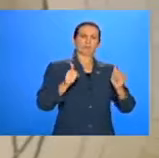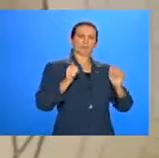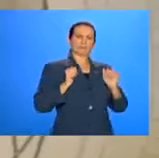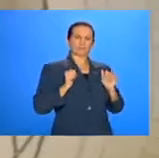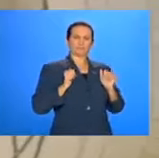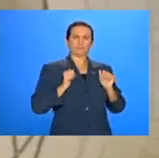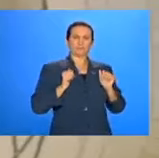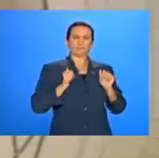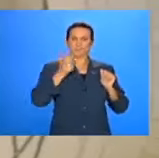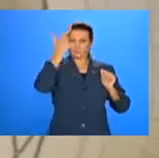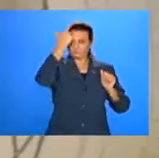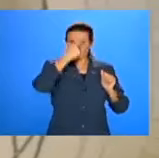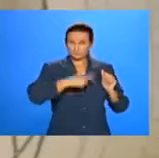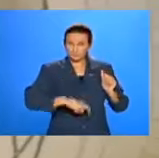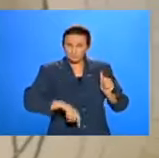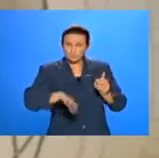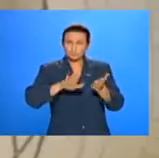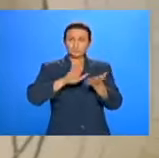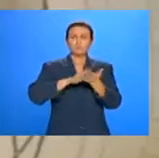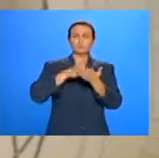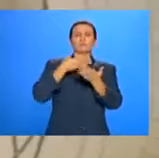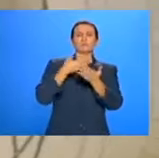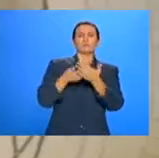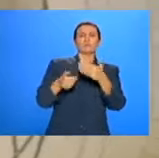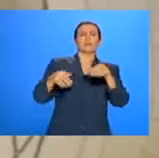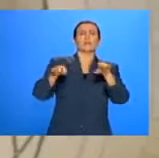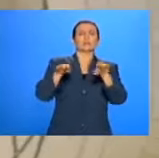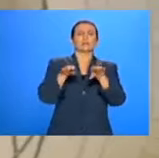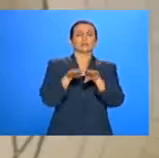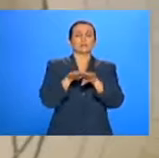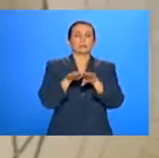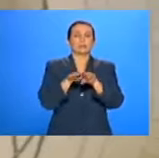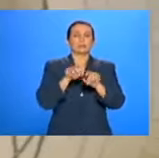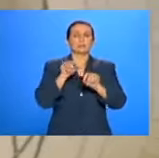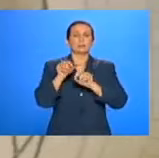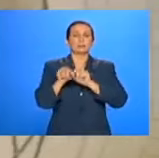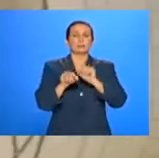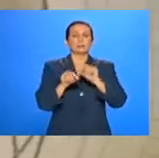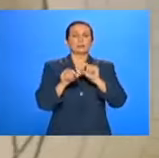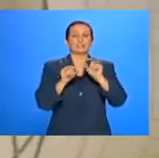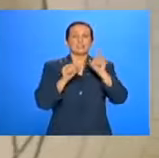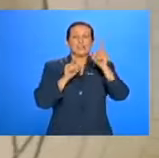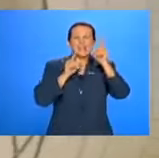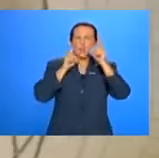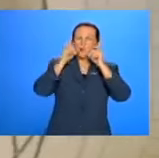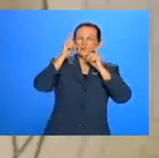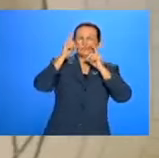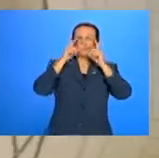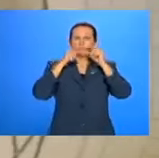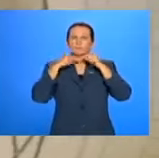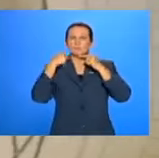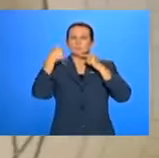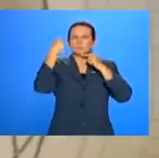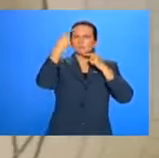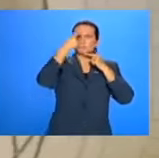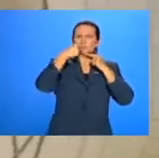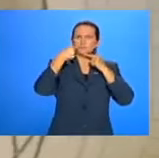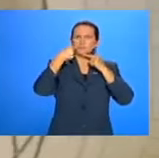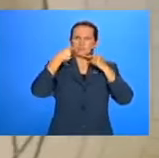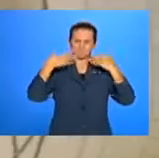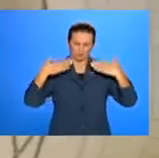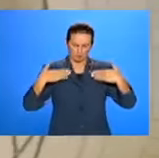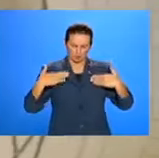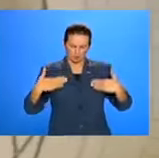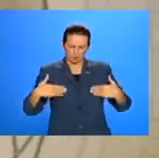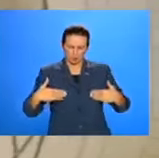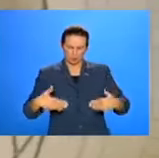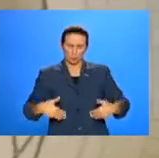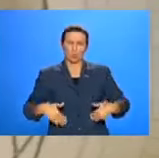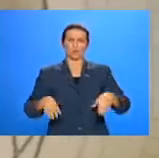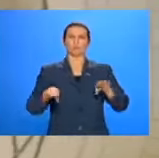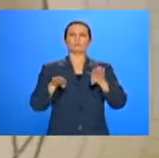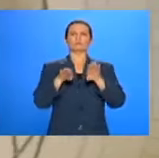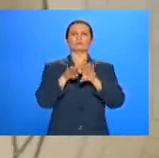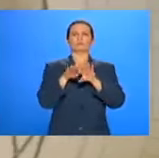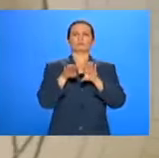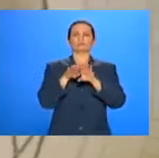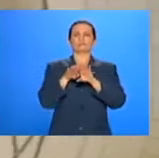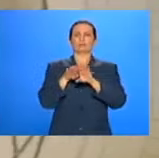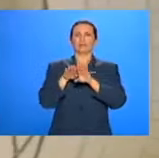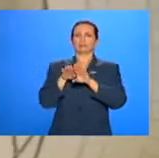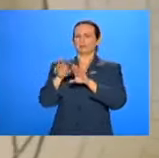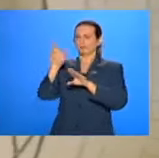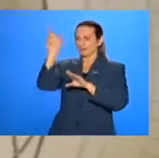intérprete também ele precisa ter uma boa expressão facial e corporal, para que o surdo